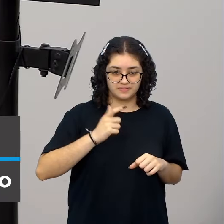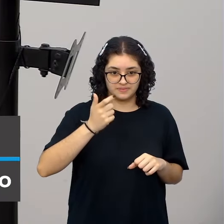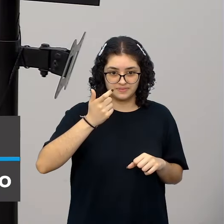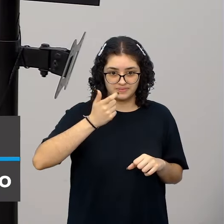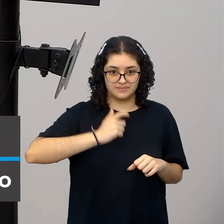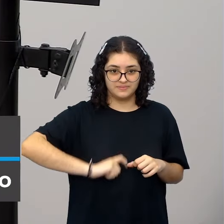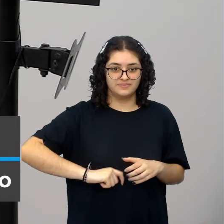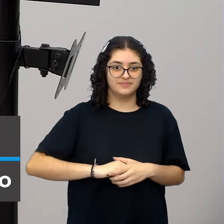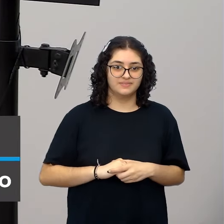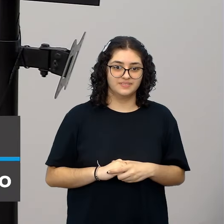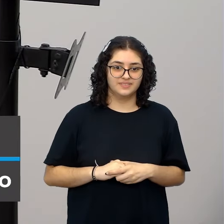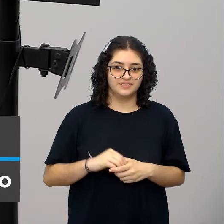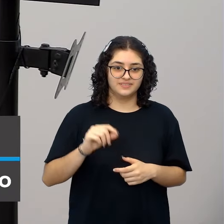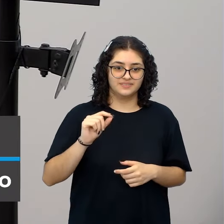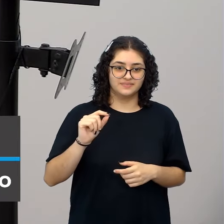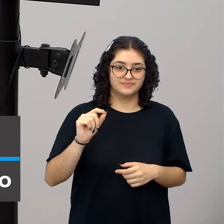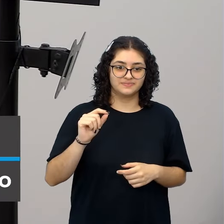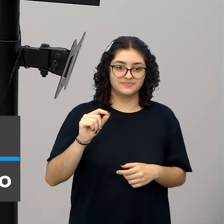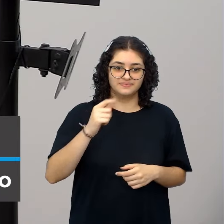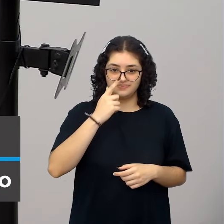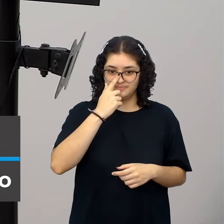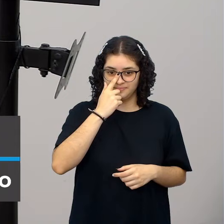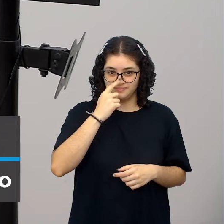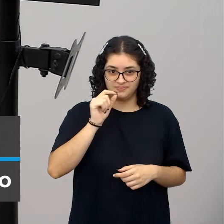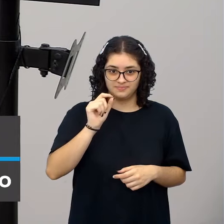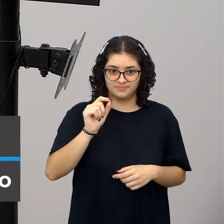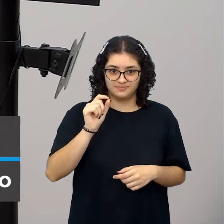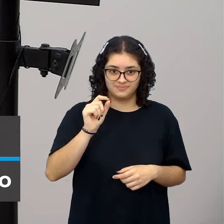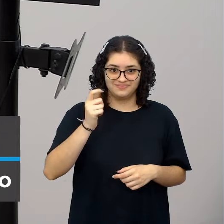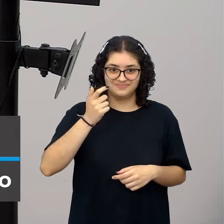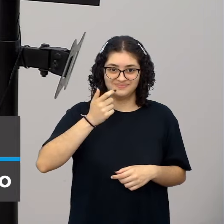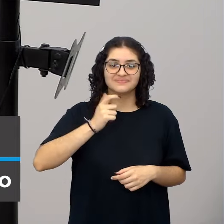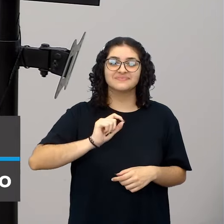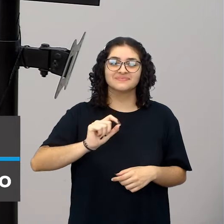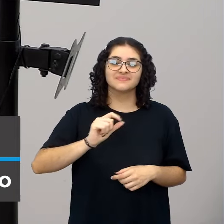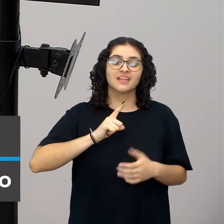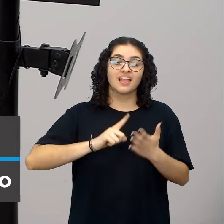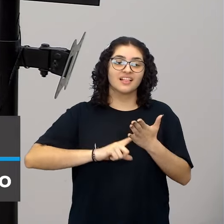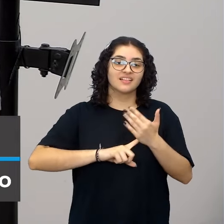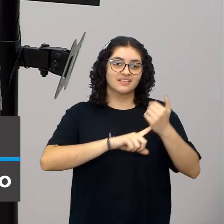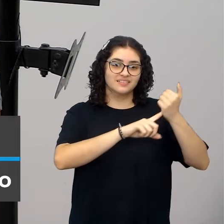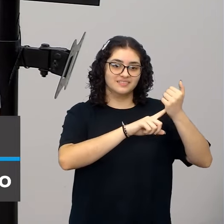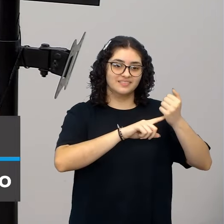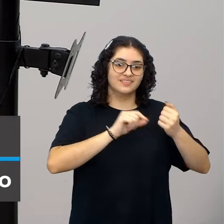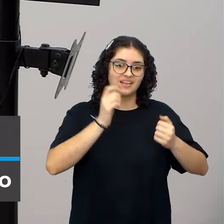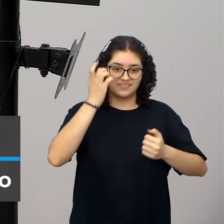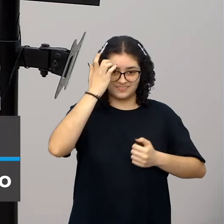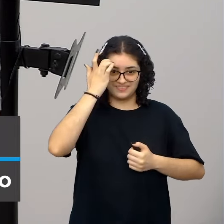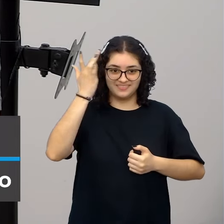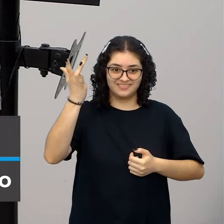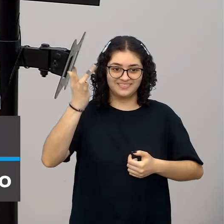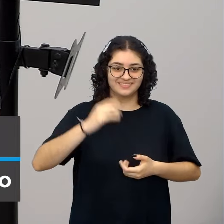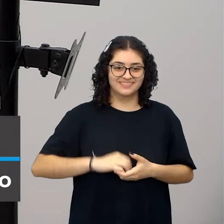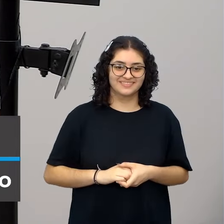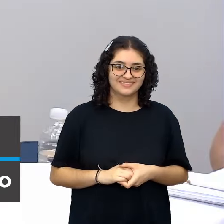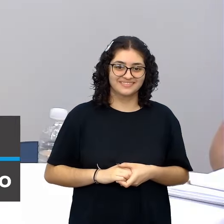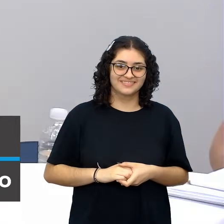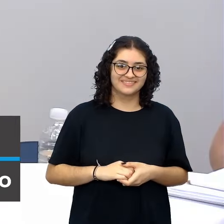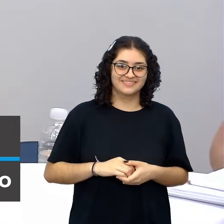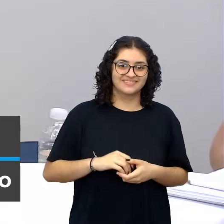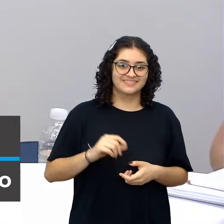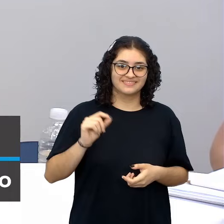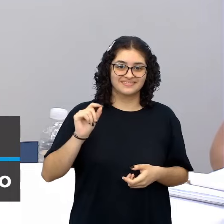se mistura tudo, ela vem de uma forma bem errônea, que é a tecnologia facilita. Sim, a